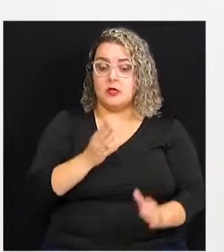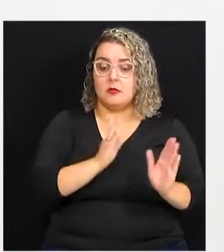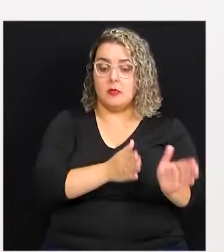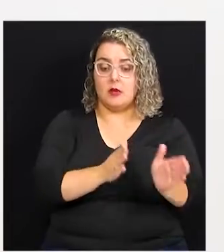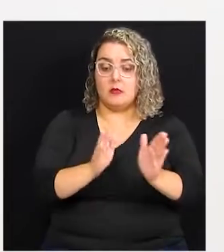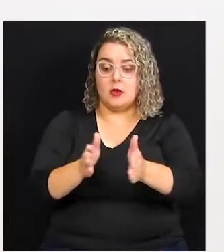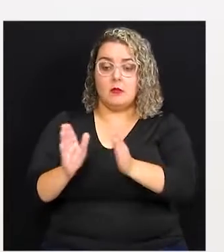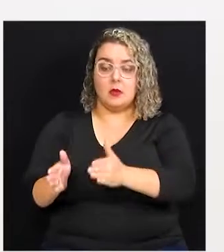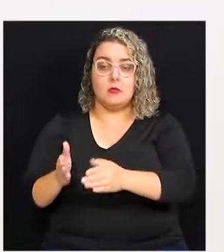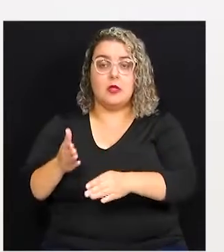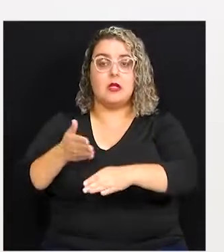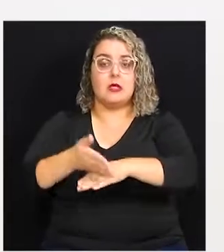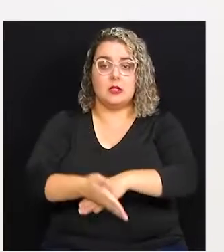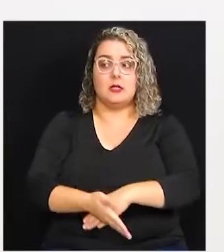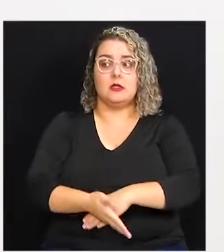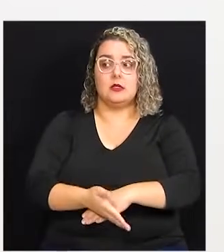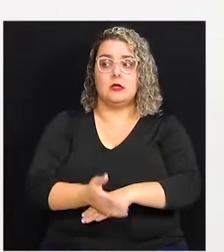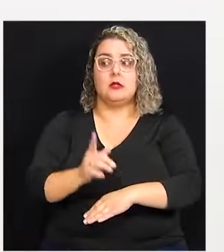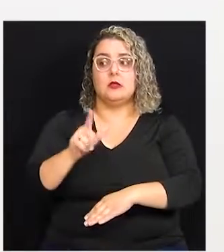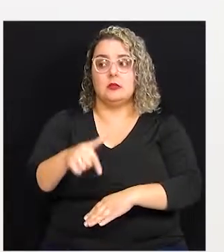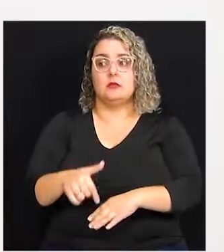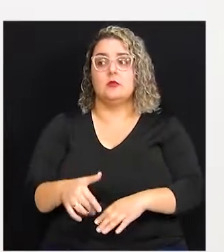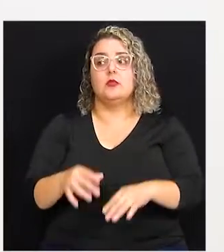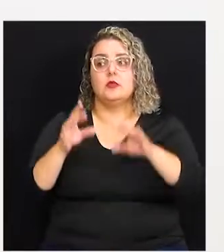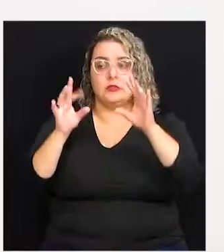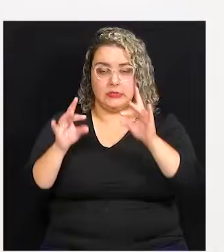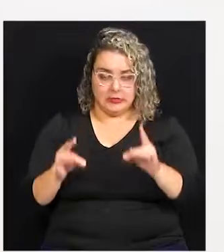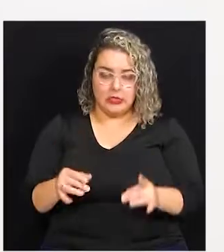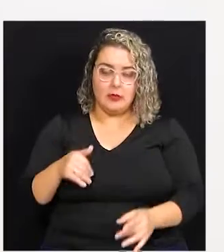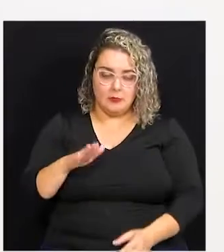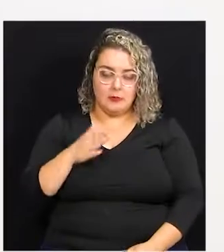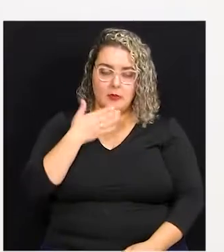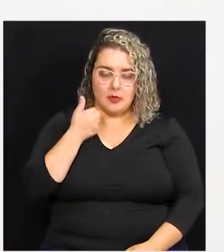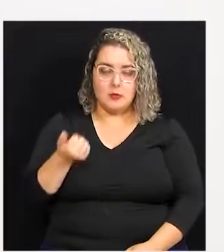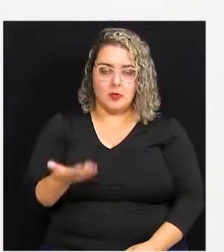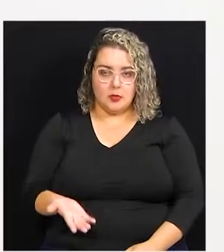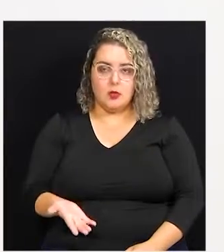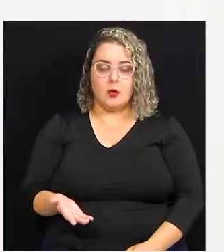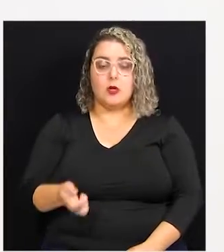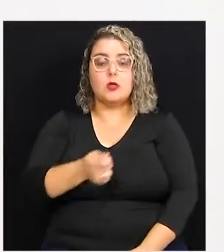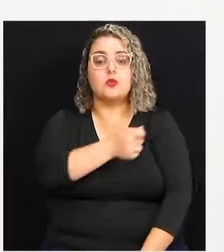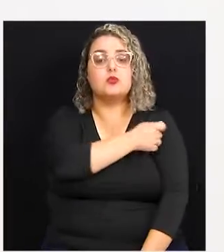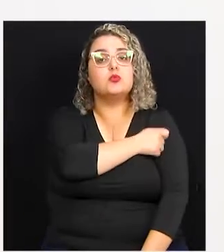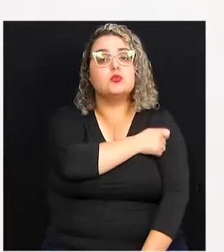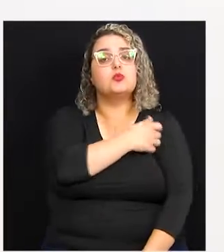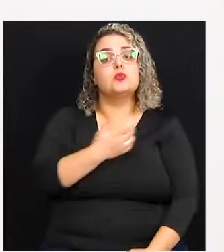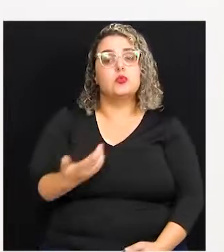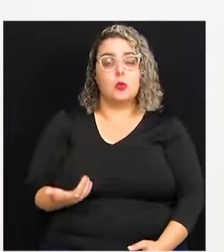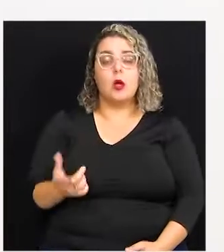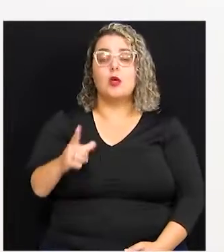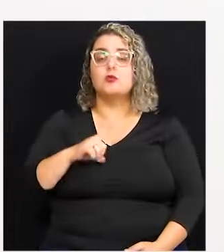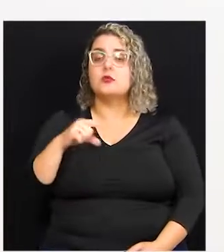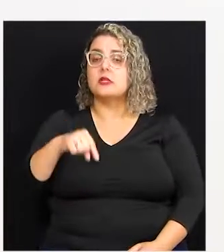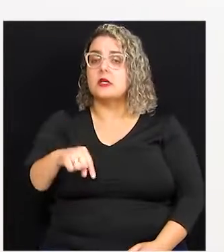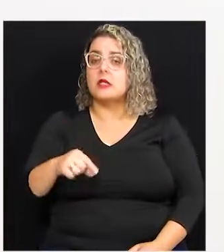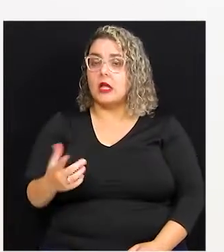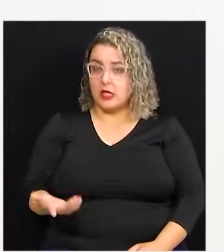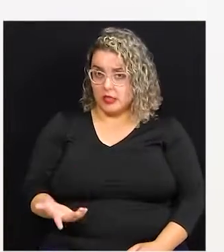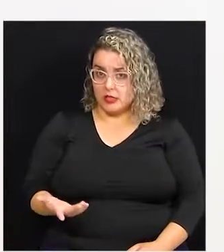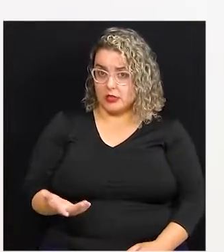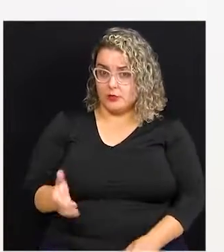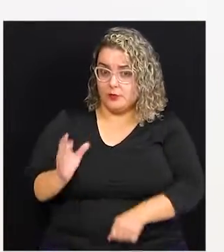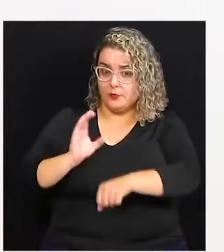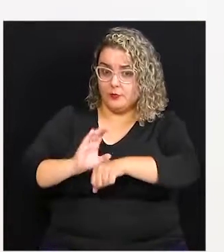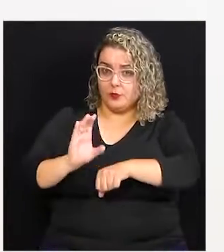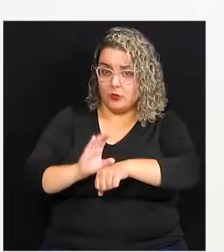a seleção desses alunos, depois eu posso entrar em mais detalhes. E esses alunos, eles têm aqui